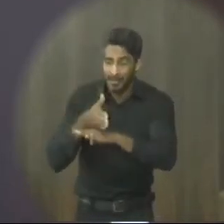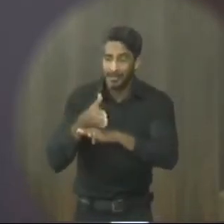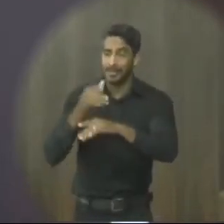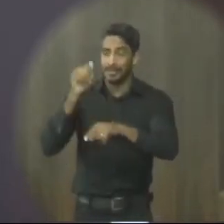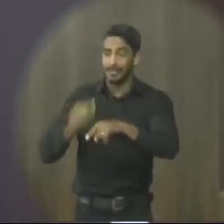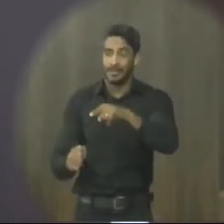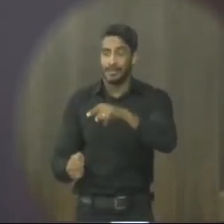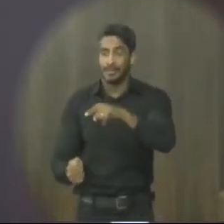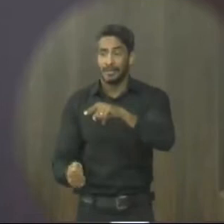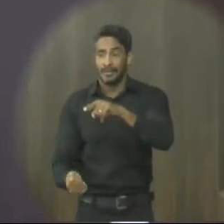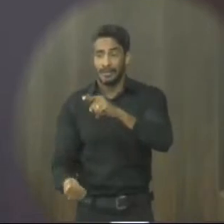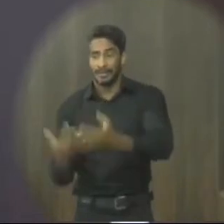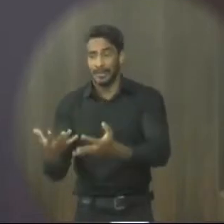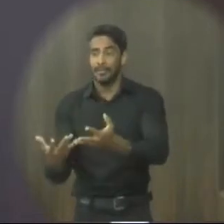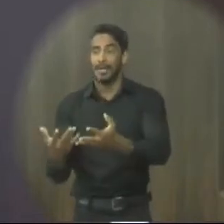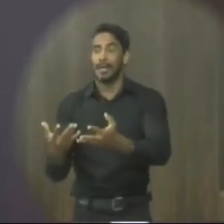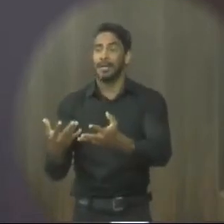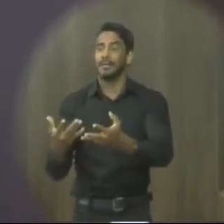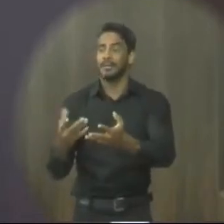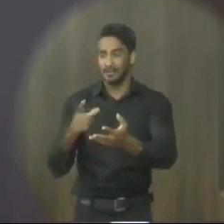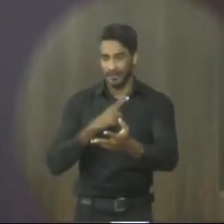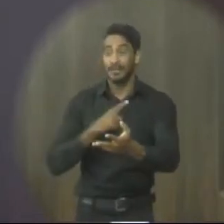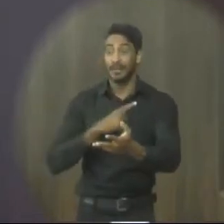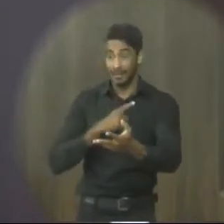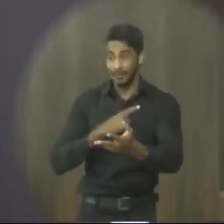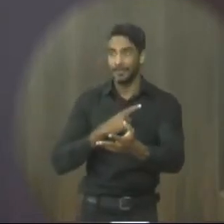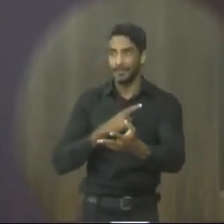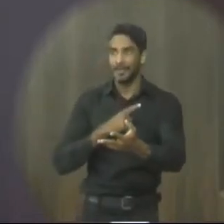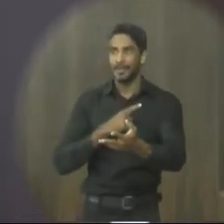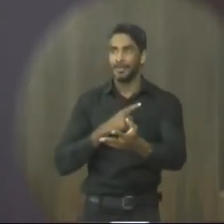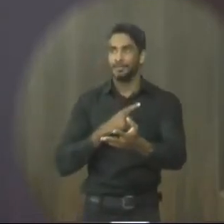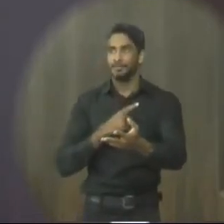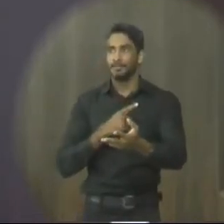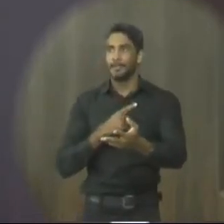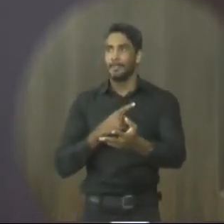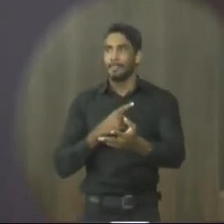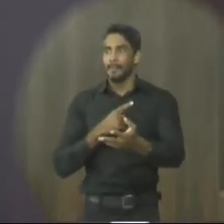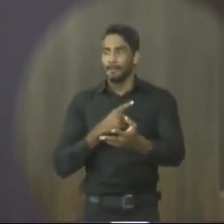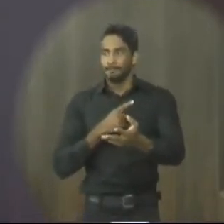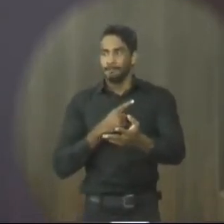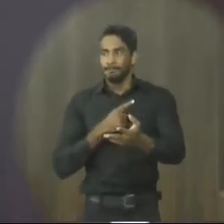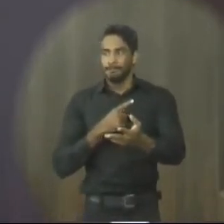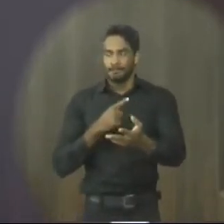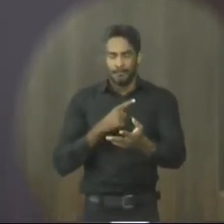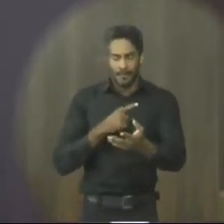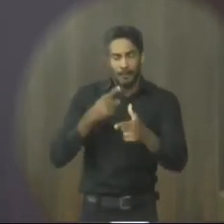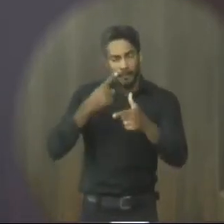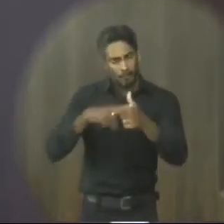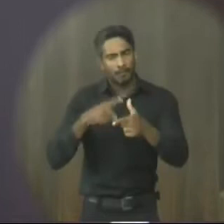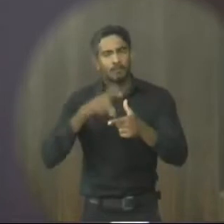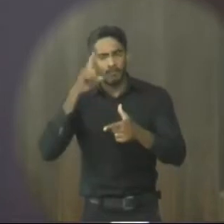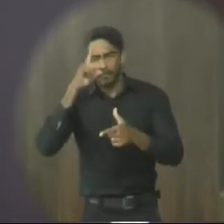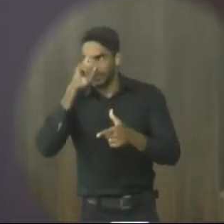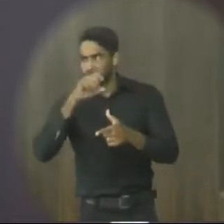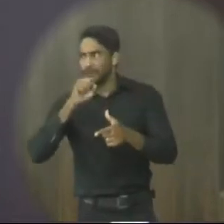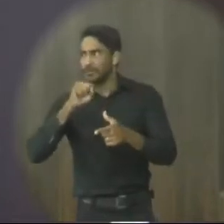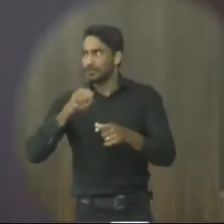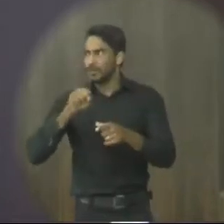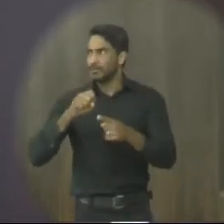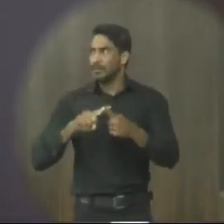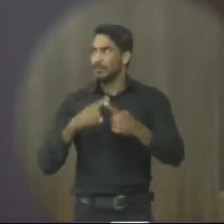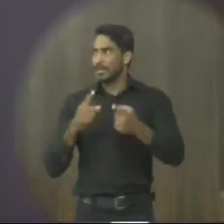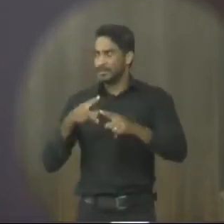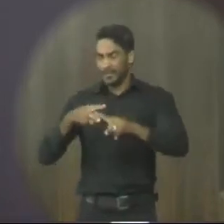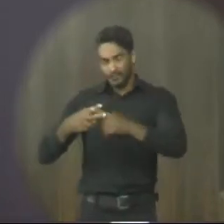queimadas. Ela foi uma estrada que recebeu, que assim, estava numa situação assim, bem difícil mesmo, e nós